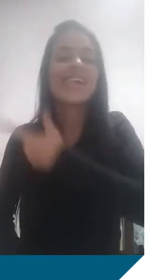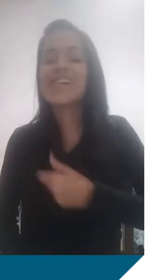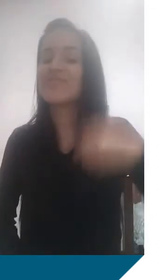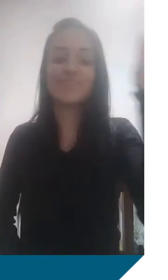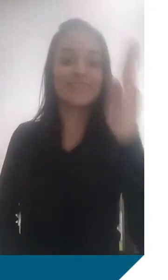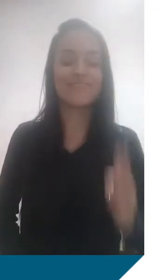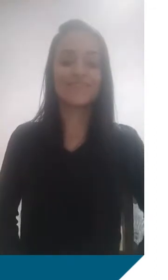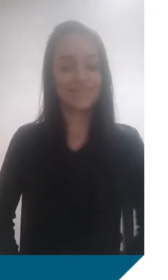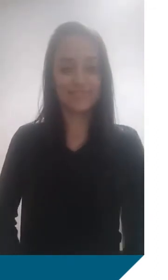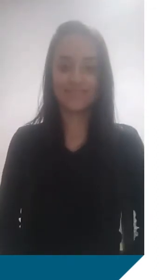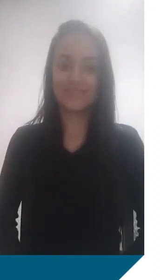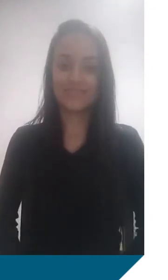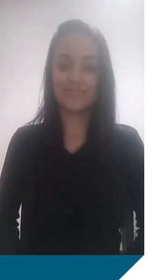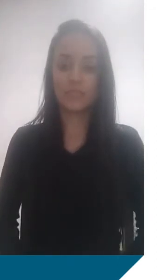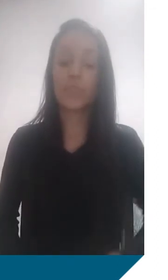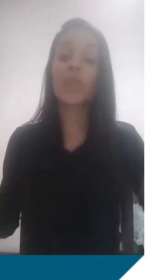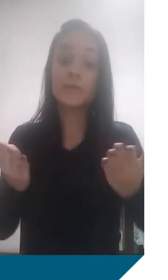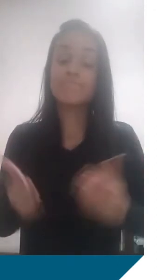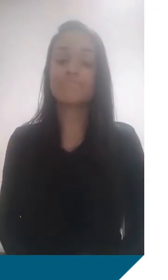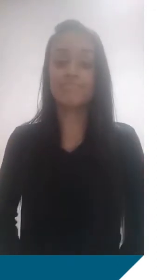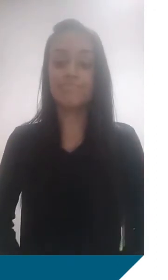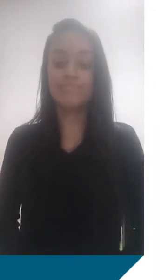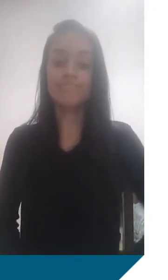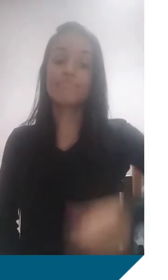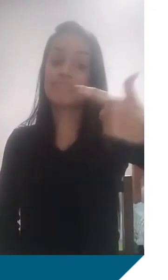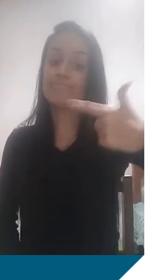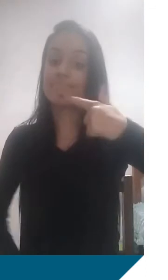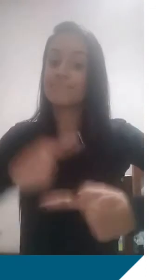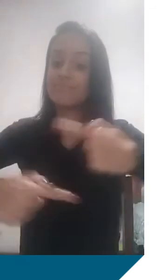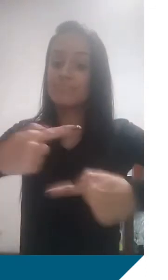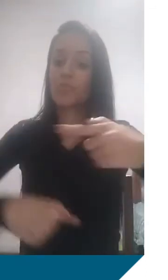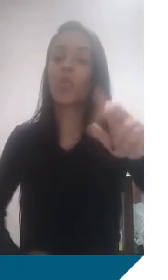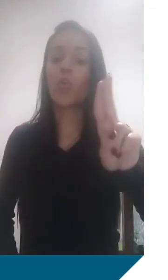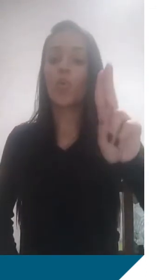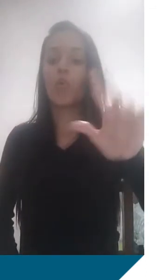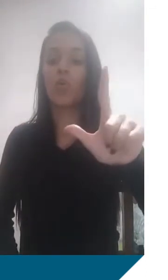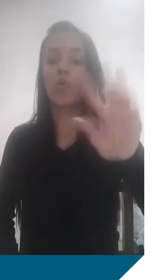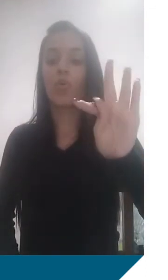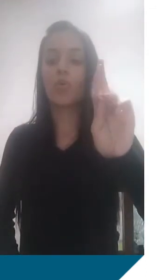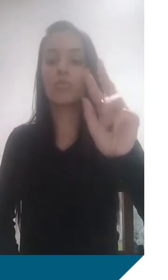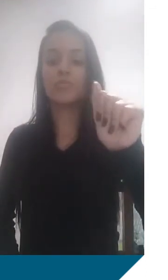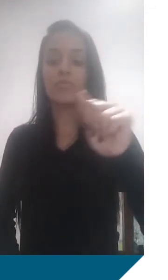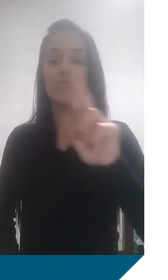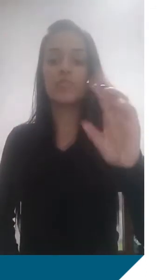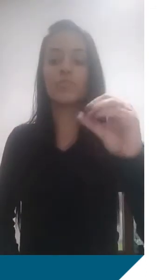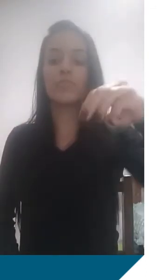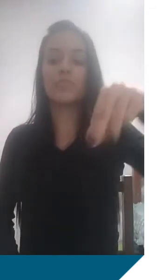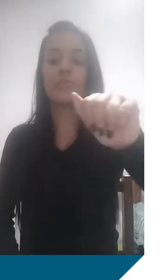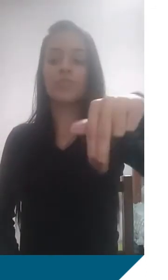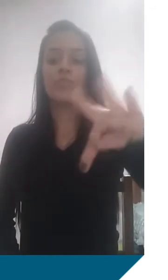A segunda geração romântica é a ultrarromantismo ou mal do século, e é uma geração